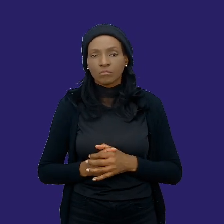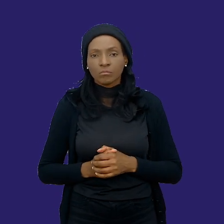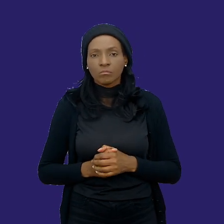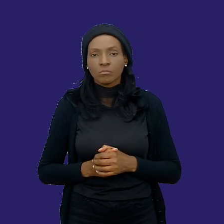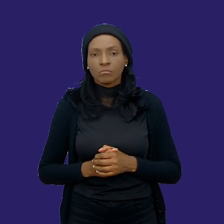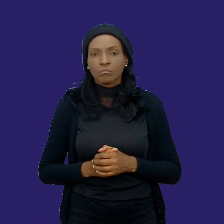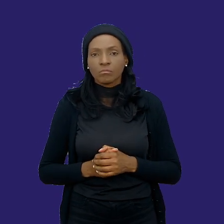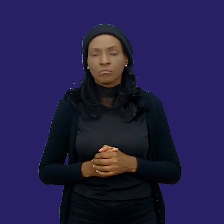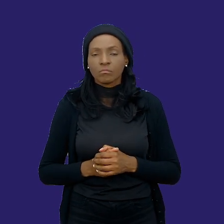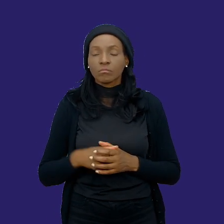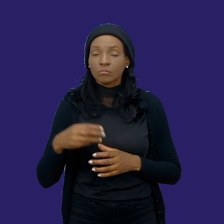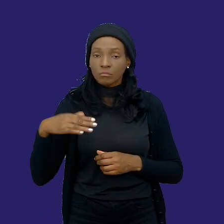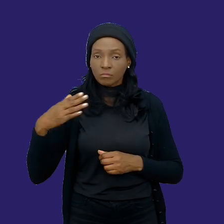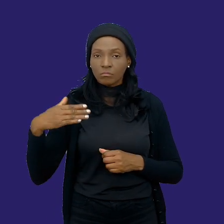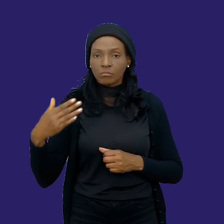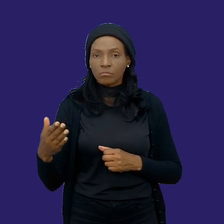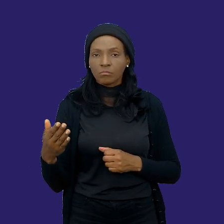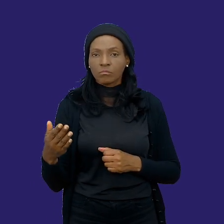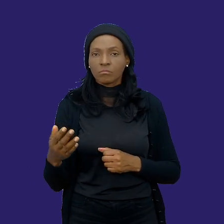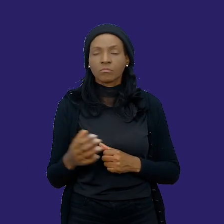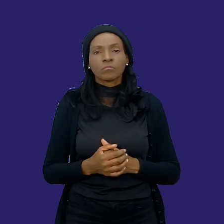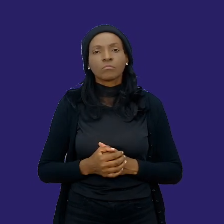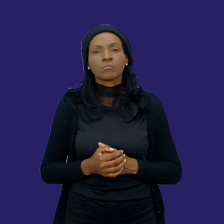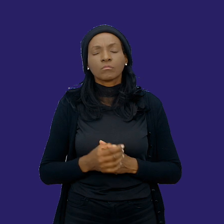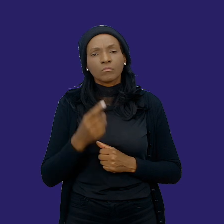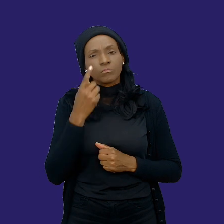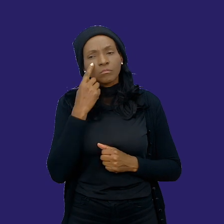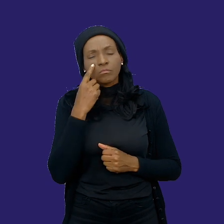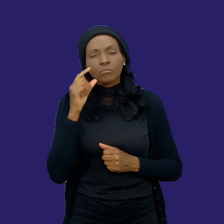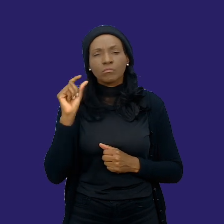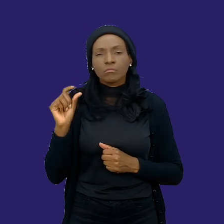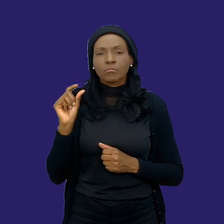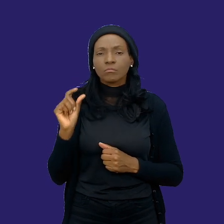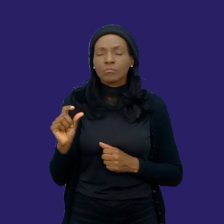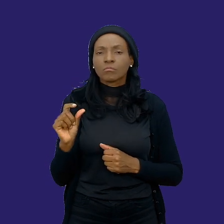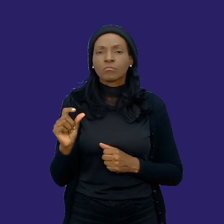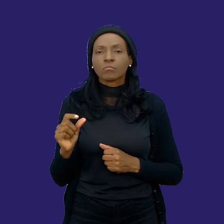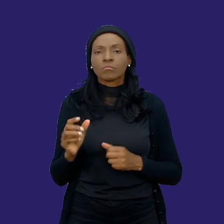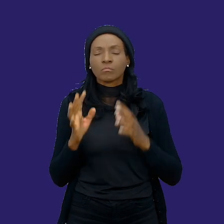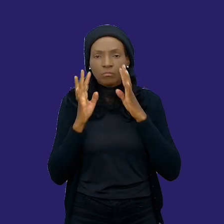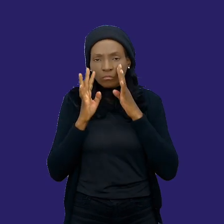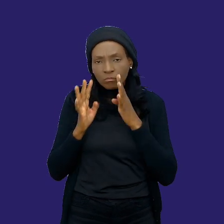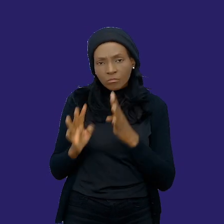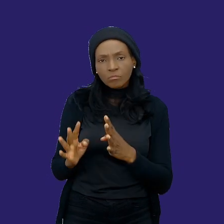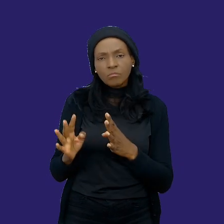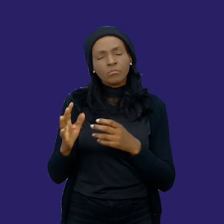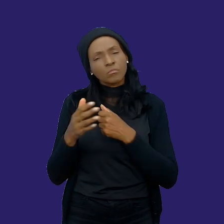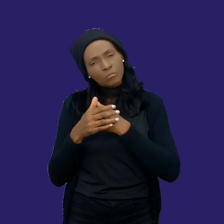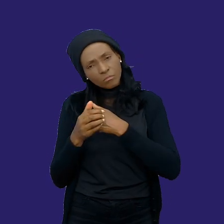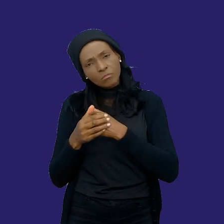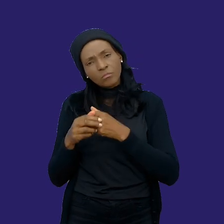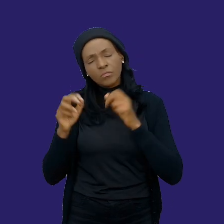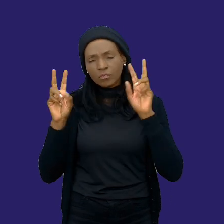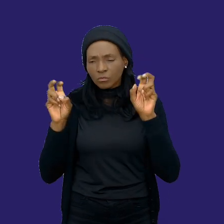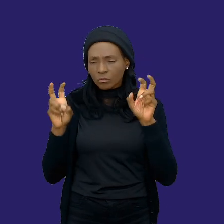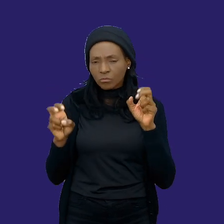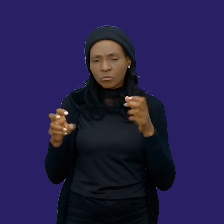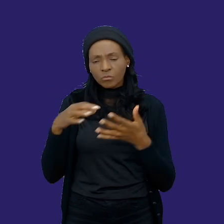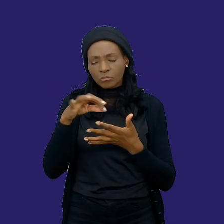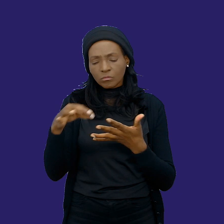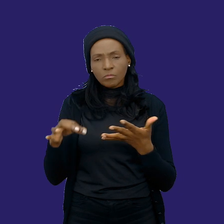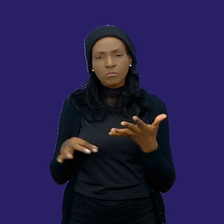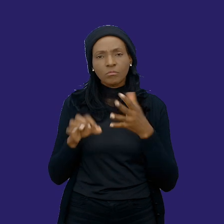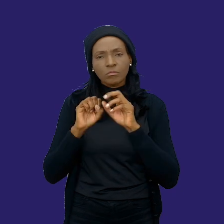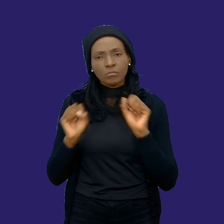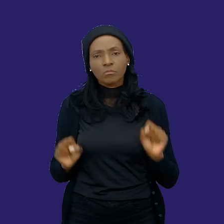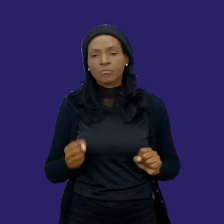e, na sequência, olhemos um pouquinho com mais carinho para o tópico características do sistema